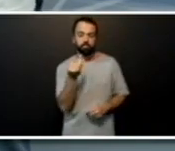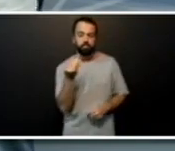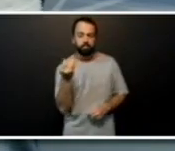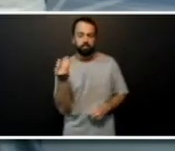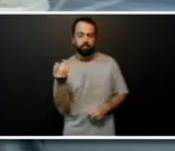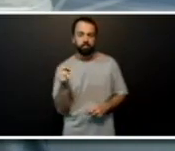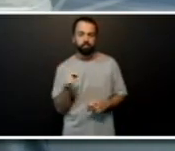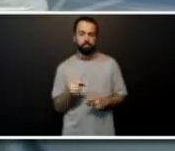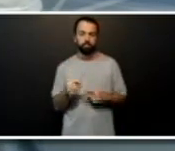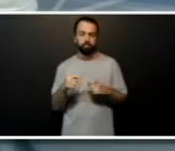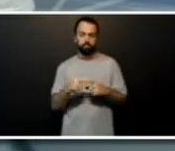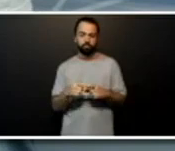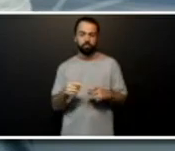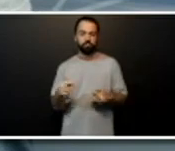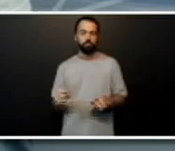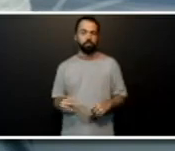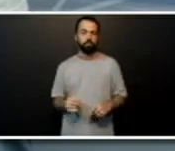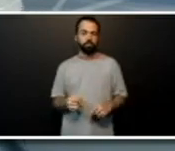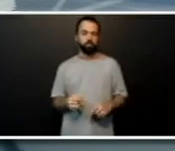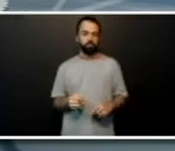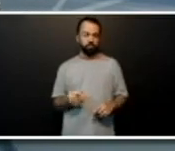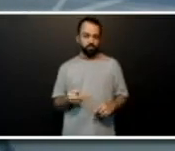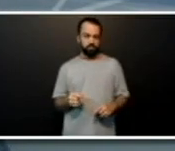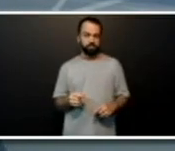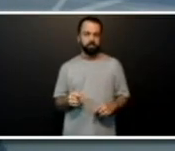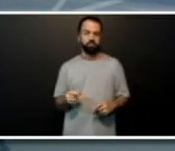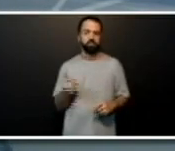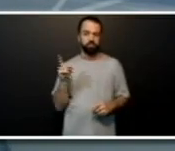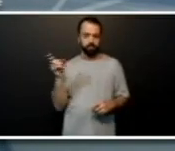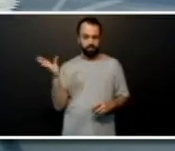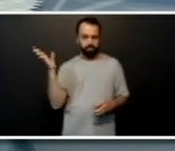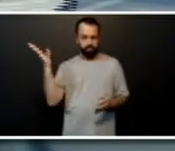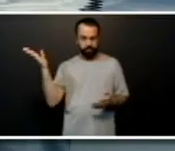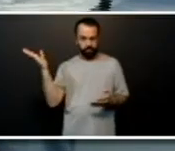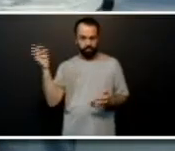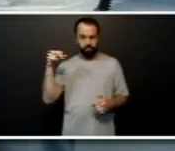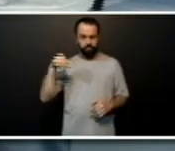quantidade são os números naturais.